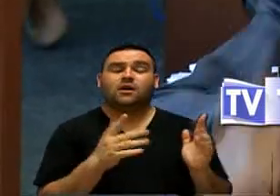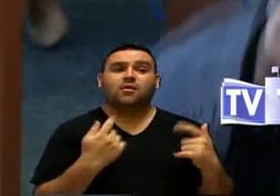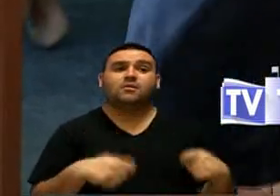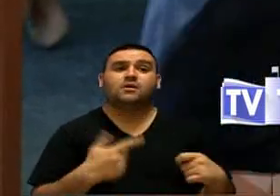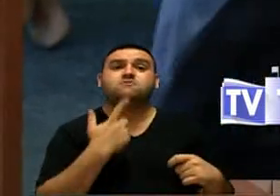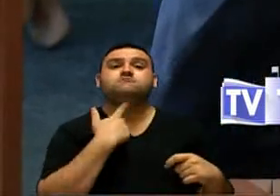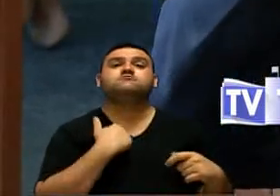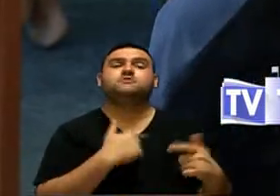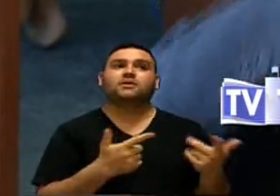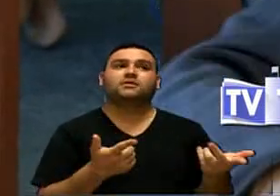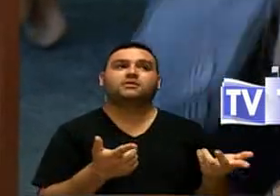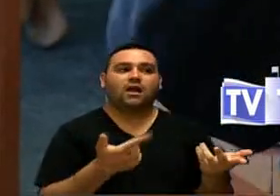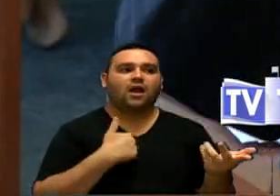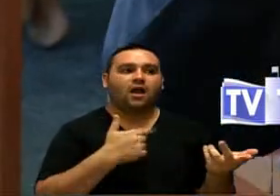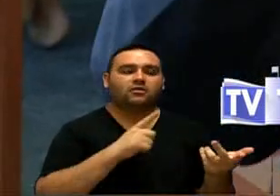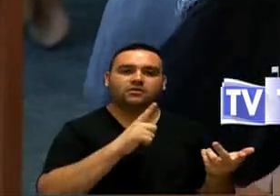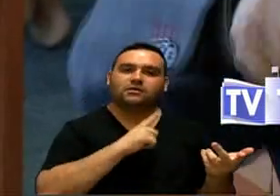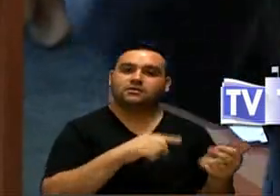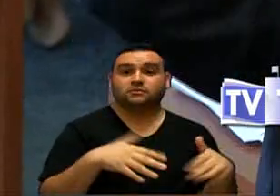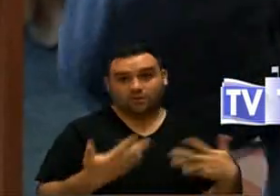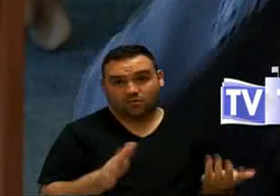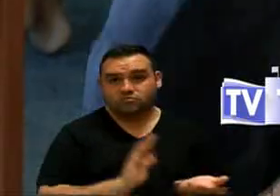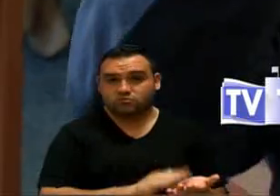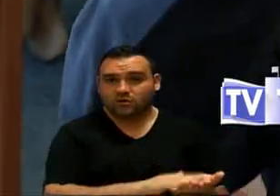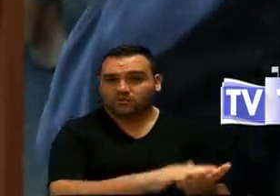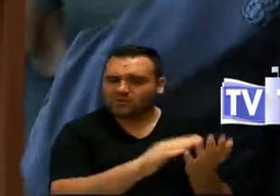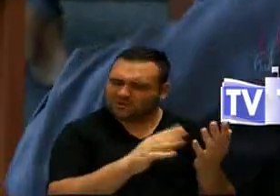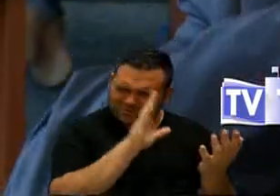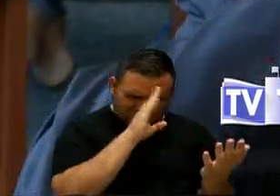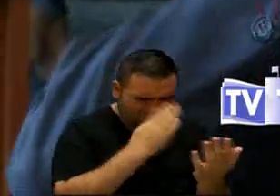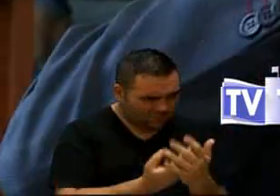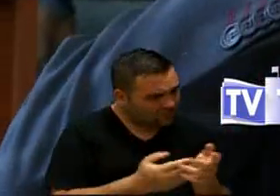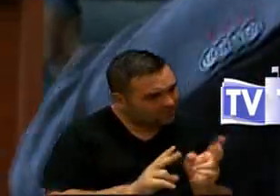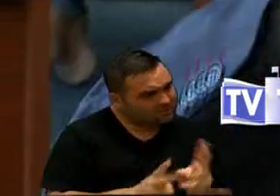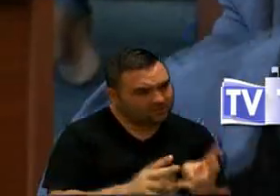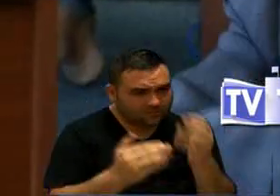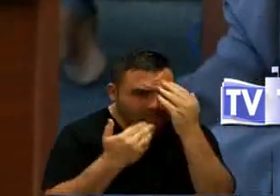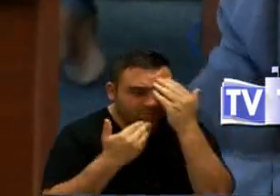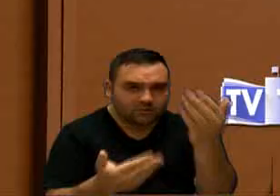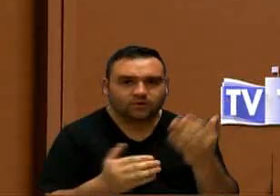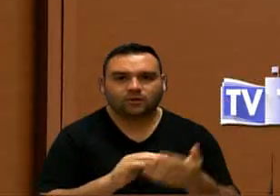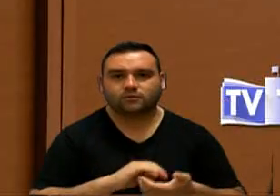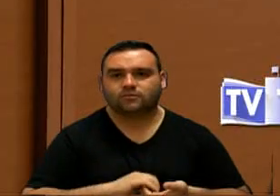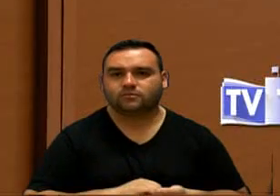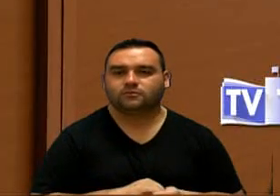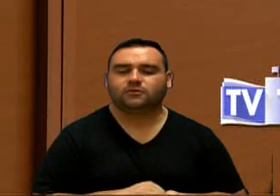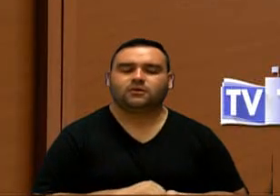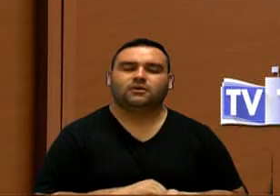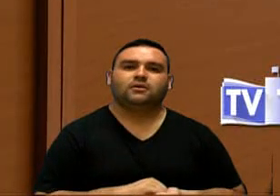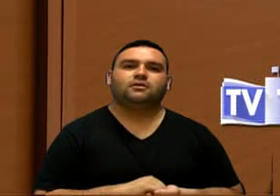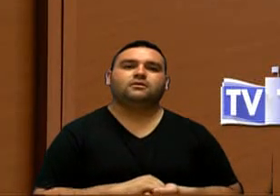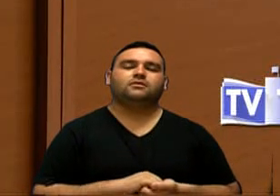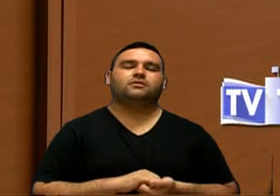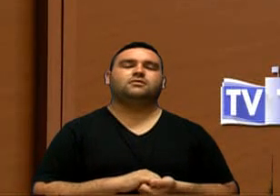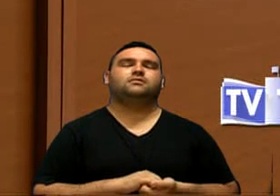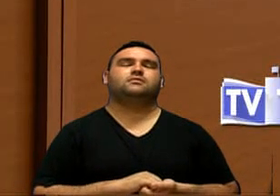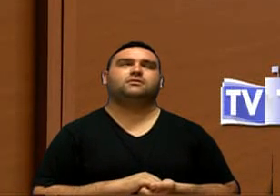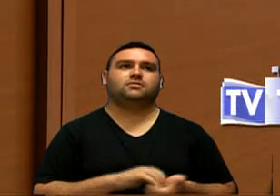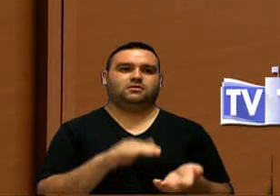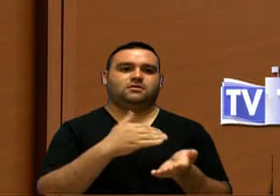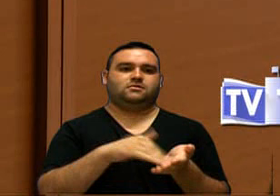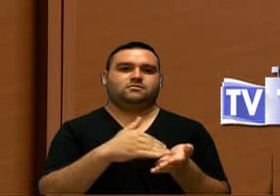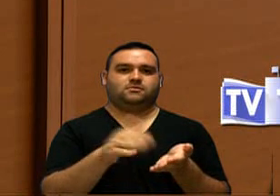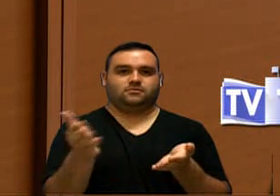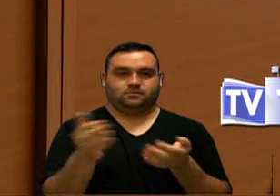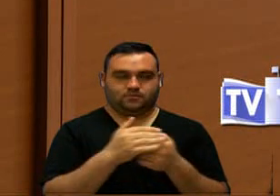vontade, e é isso que o senhor tem. Parabéns, conte sempre comigo. Muito obrigado. Só um minuto,